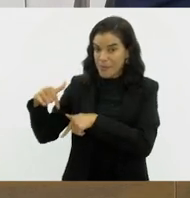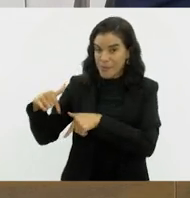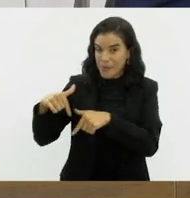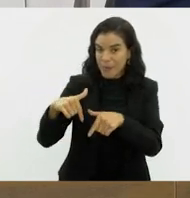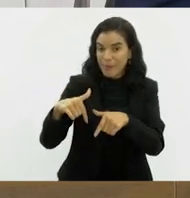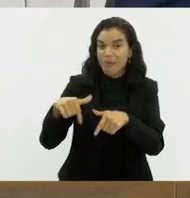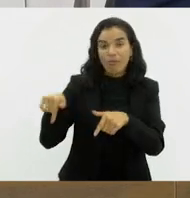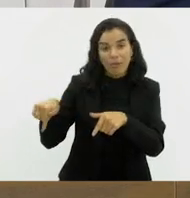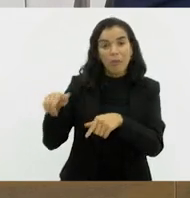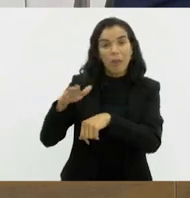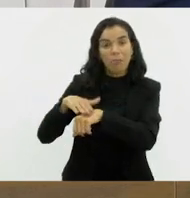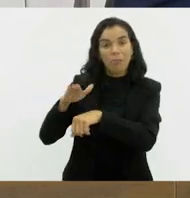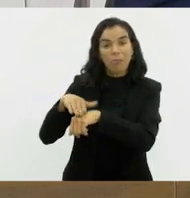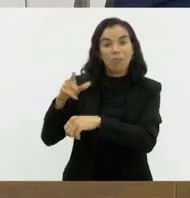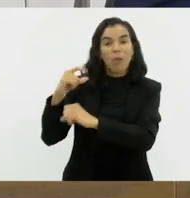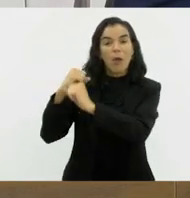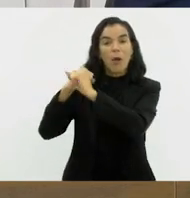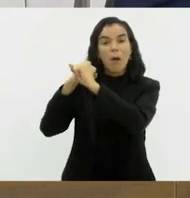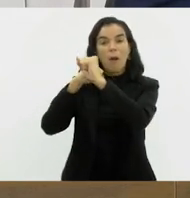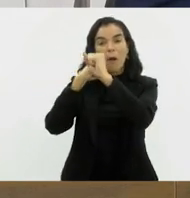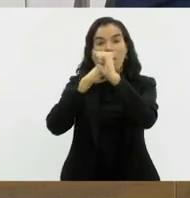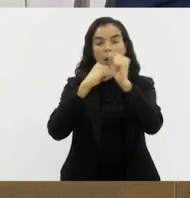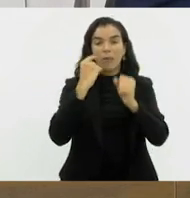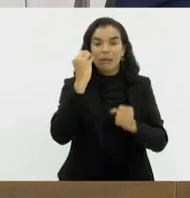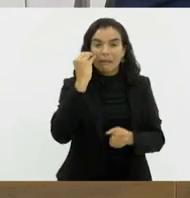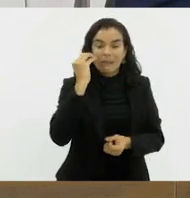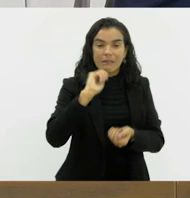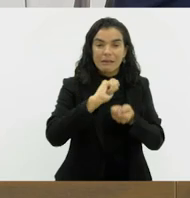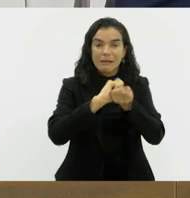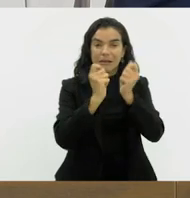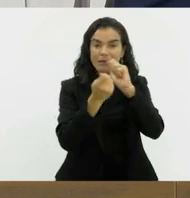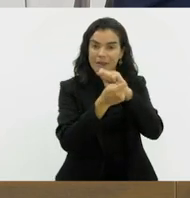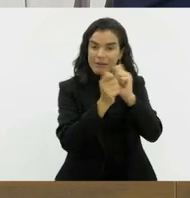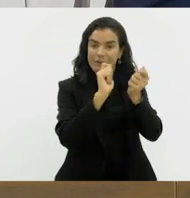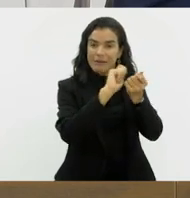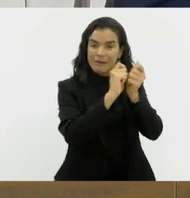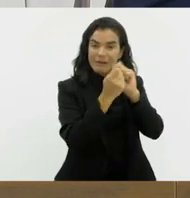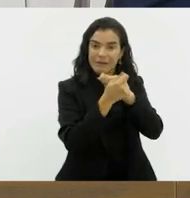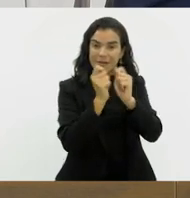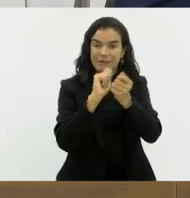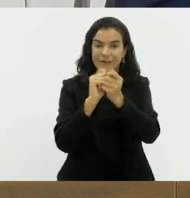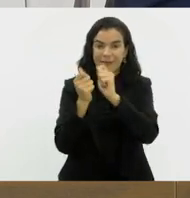obras de adequação para essa